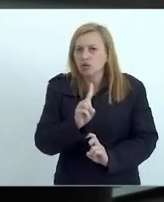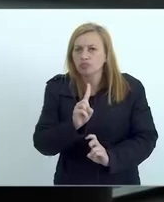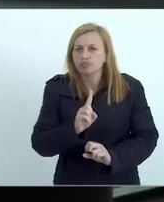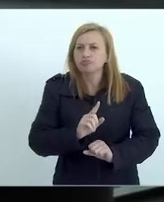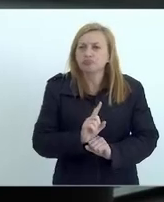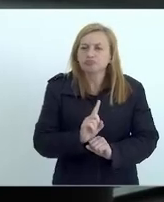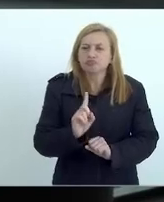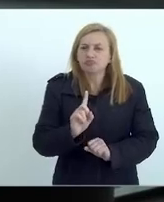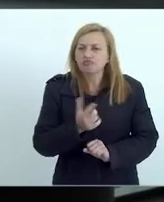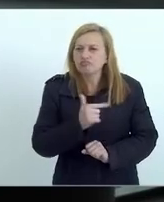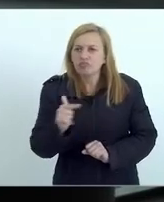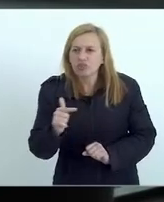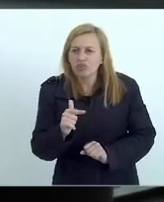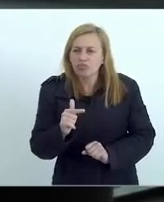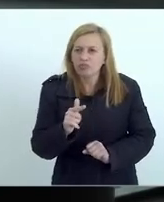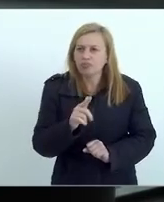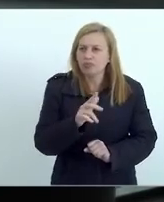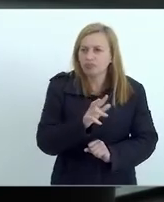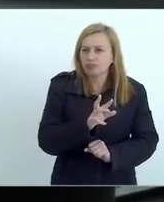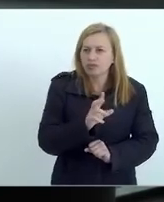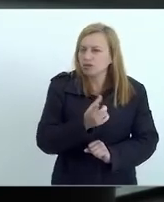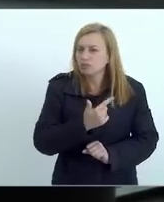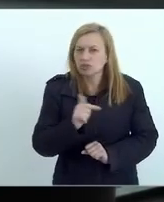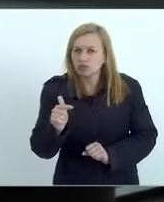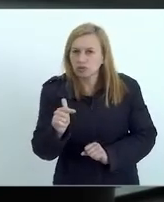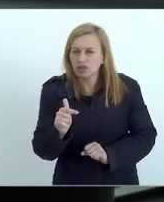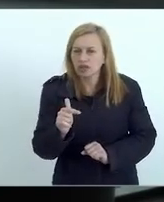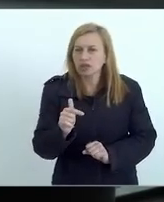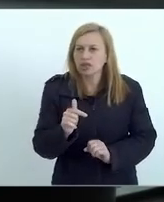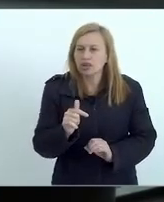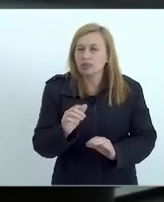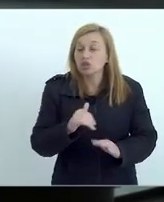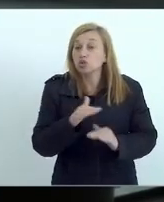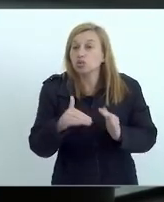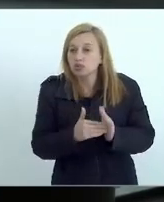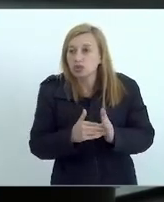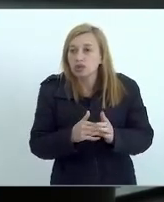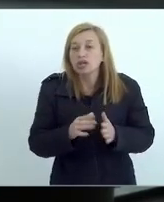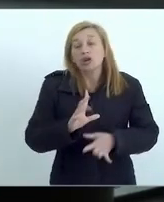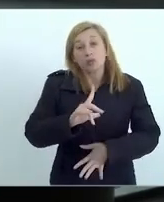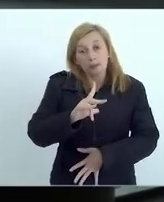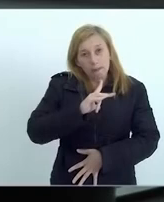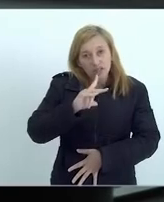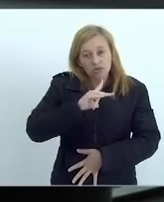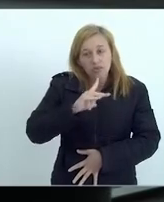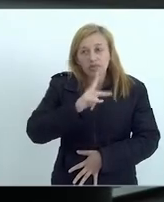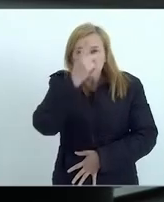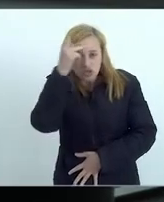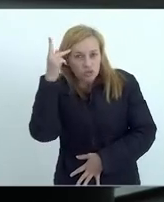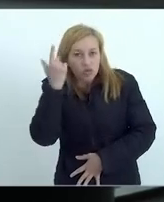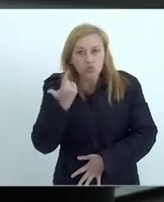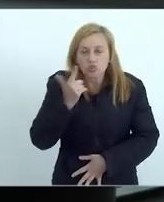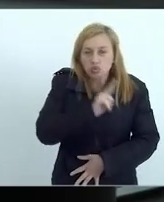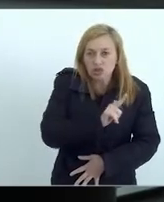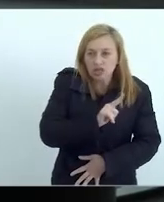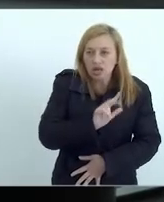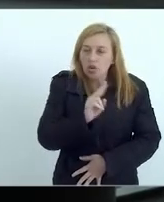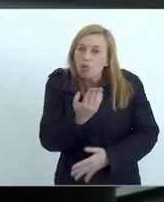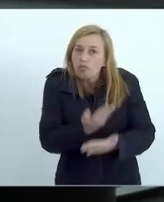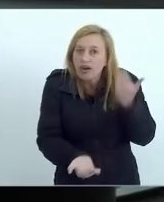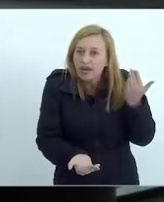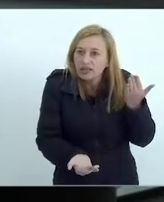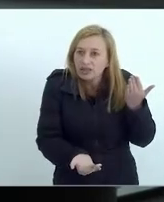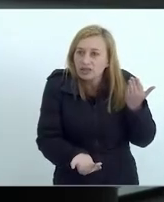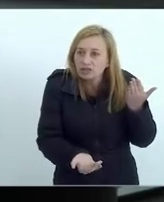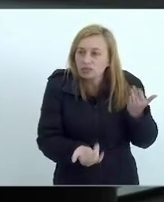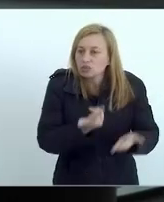extensivo não existe RH omnes é não existe para todo mundo então individualmente as pessoas ganham ou